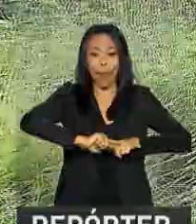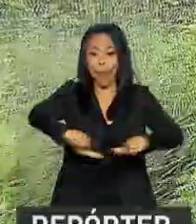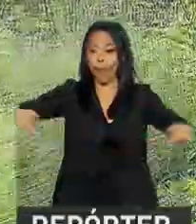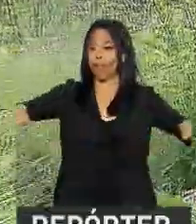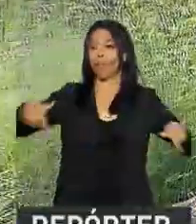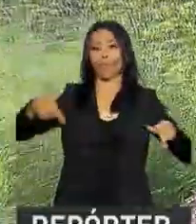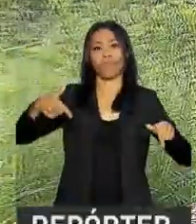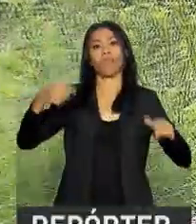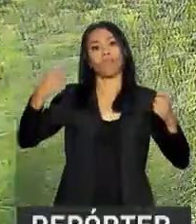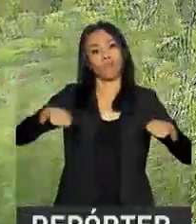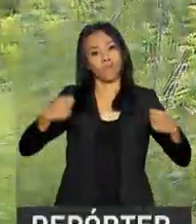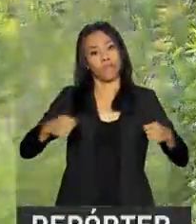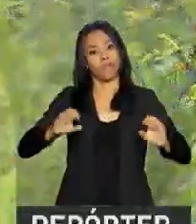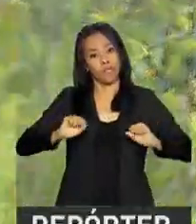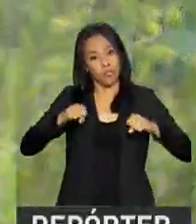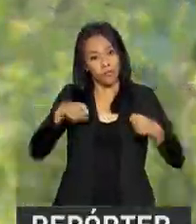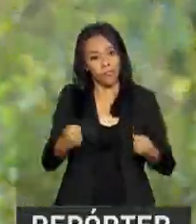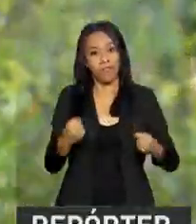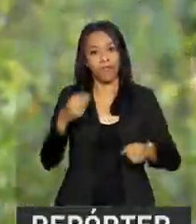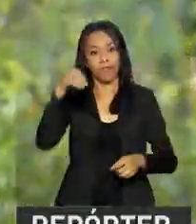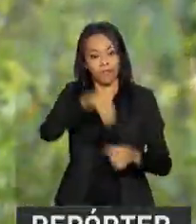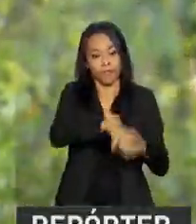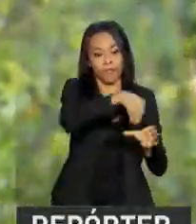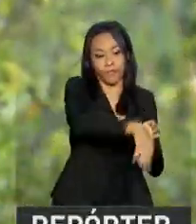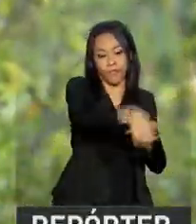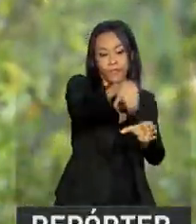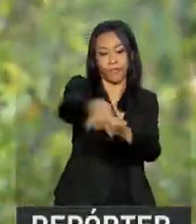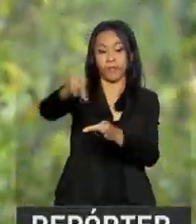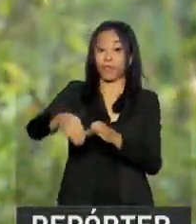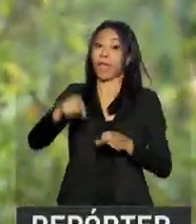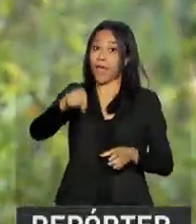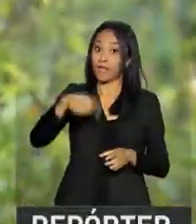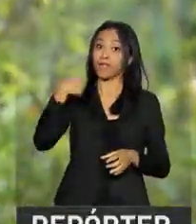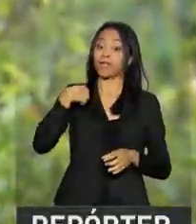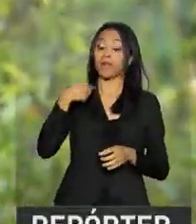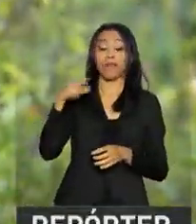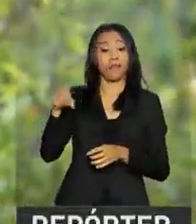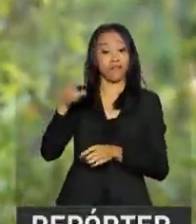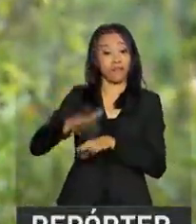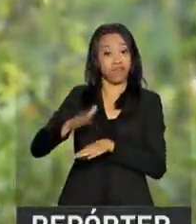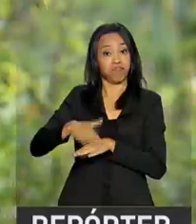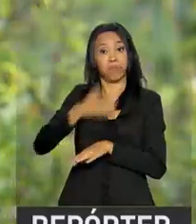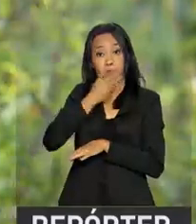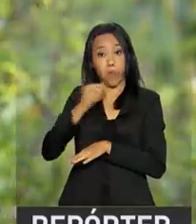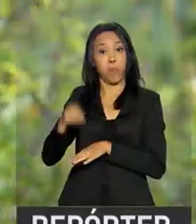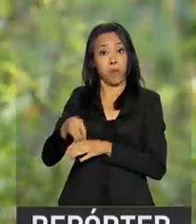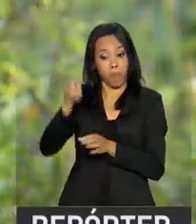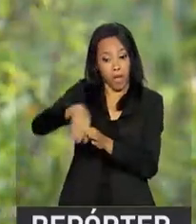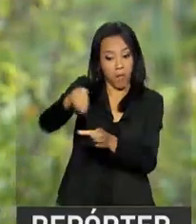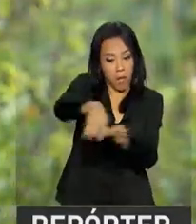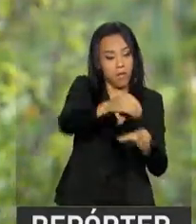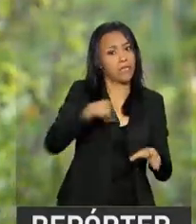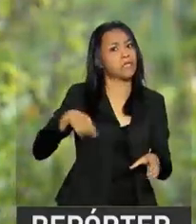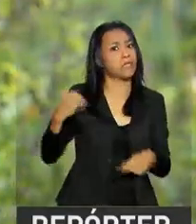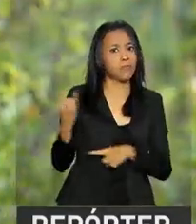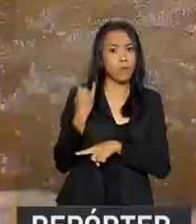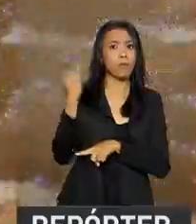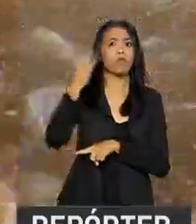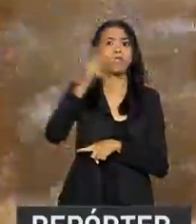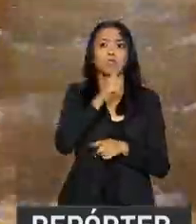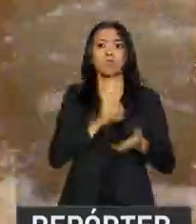precisa ser recuperado esta iniciativa do alceu de plantar árvores é muito importante para a preservação das nascentes